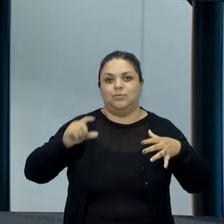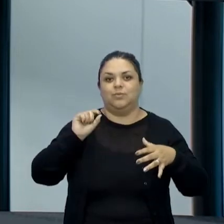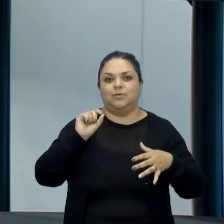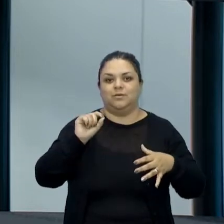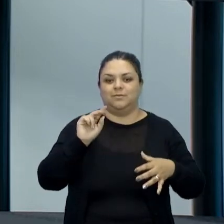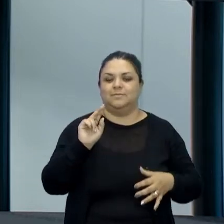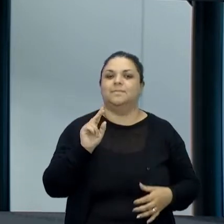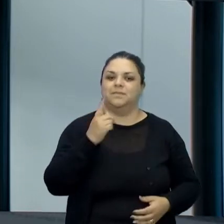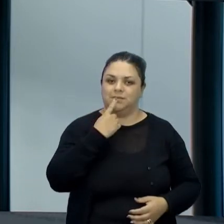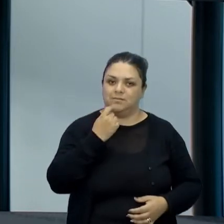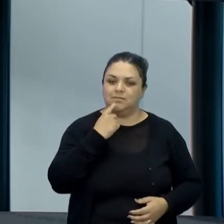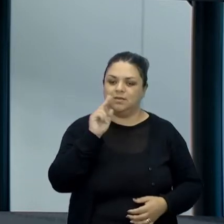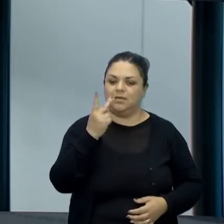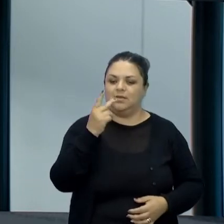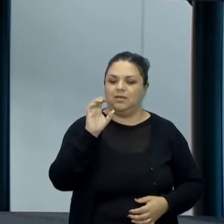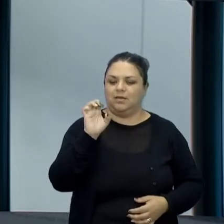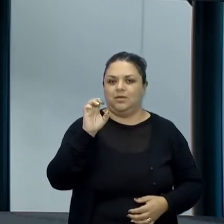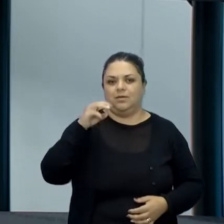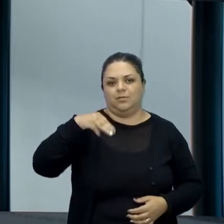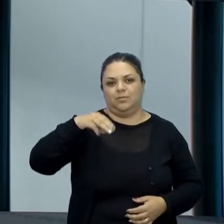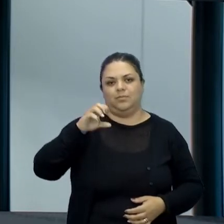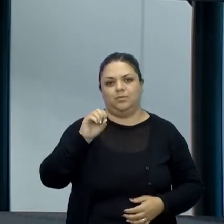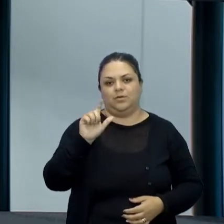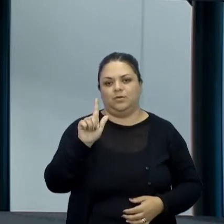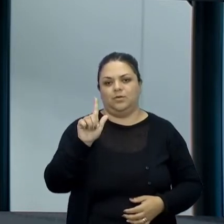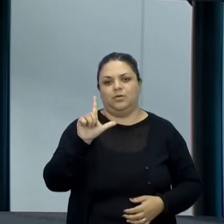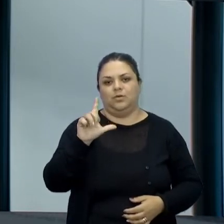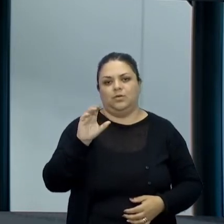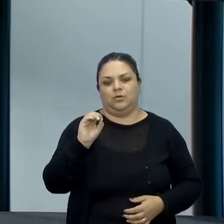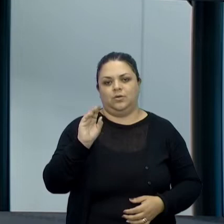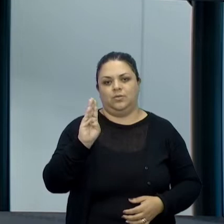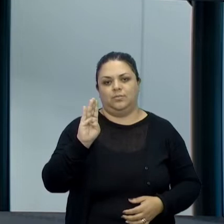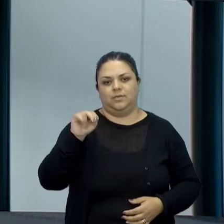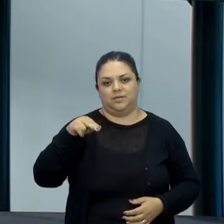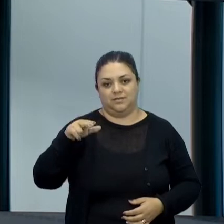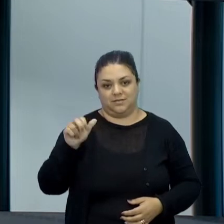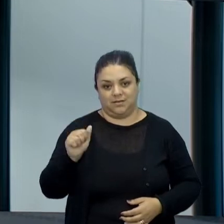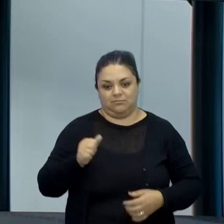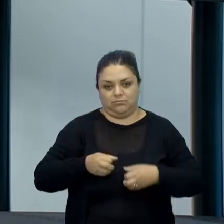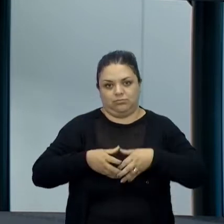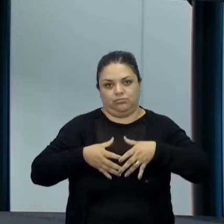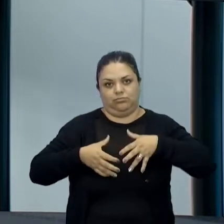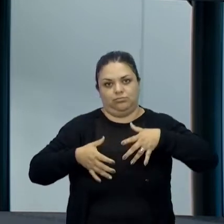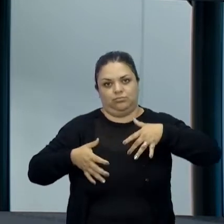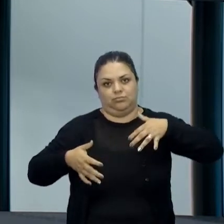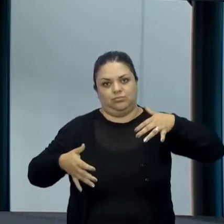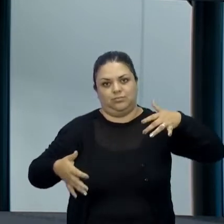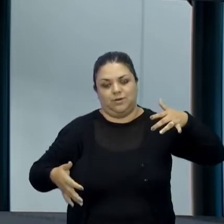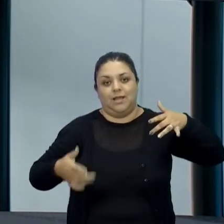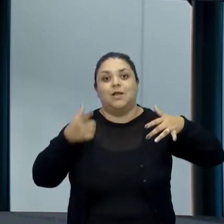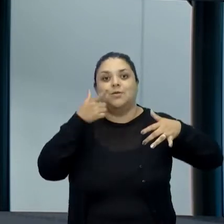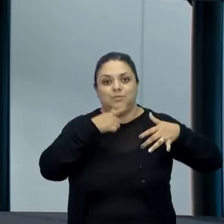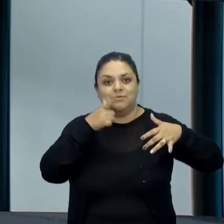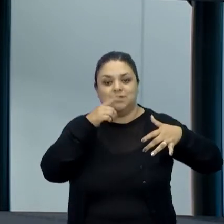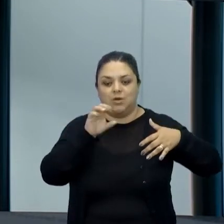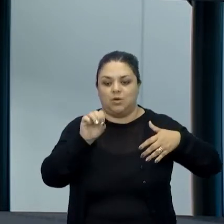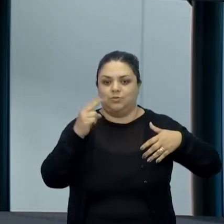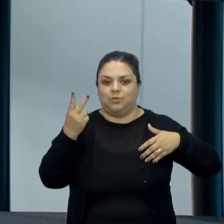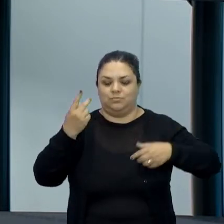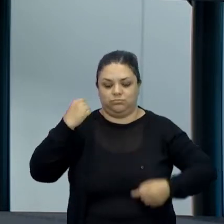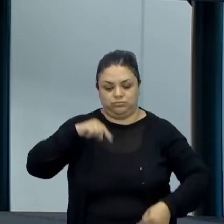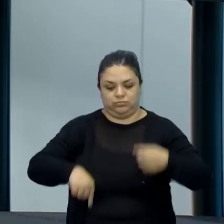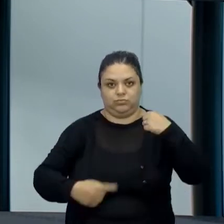hemoglobina, gente. E é a hemoglobina que vai conduzir o oxigênio até as células. Da biologia, vocês sabem